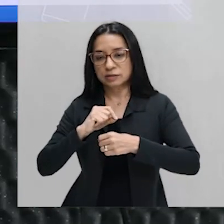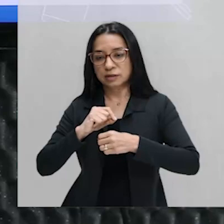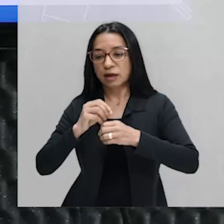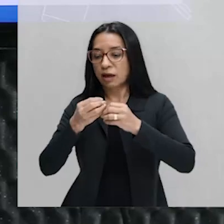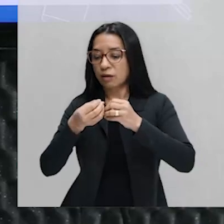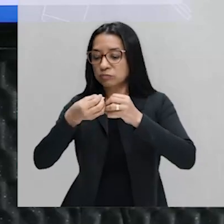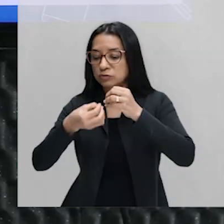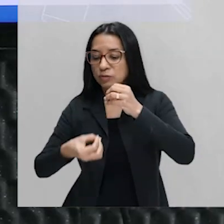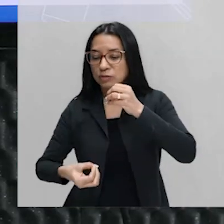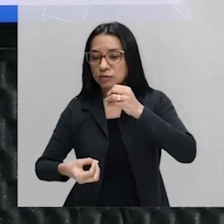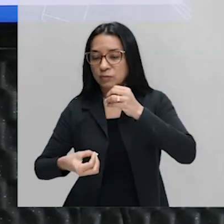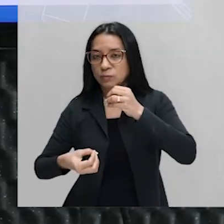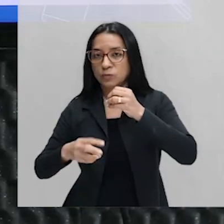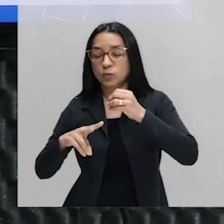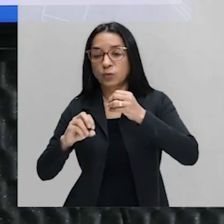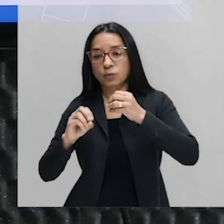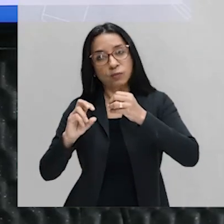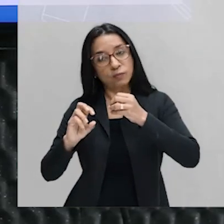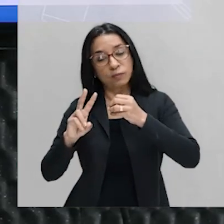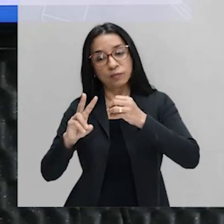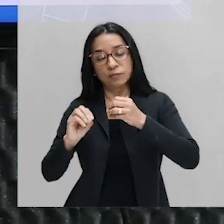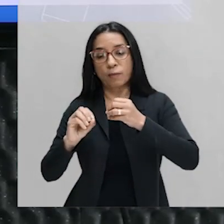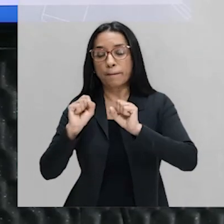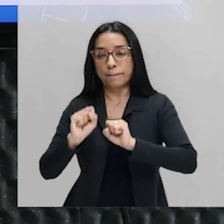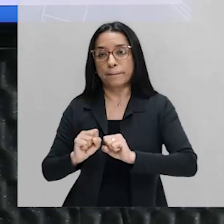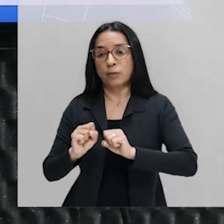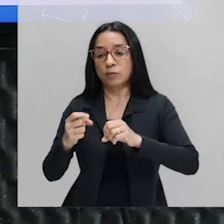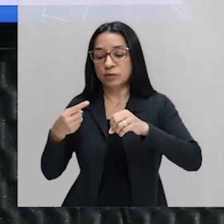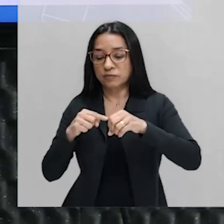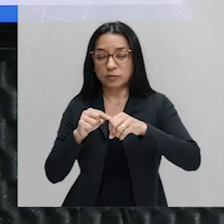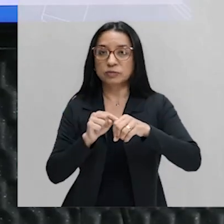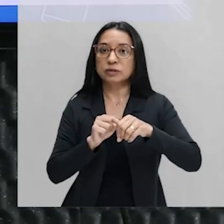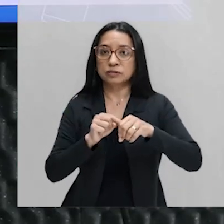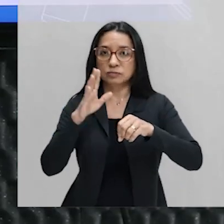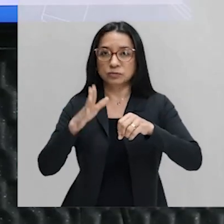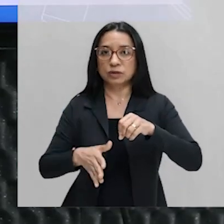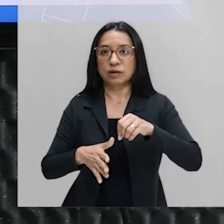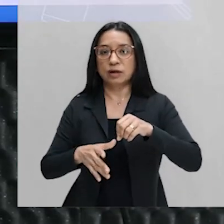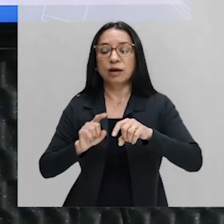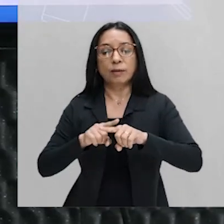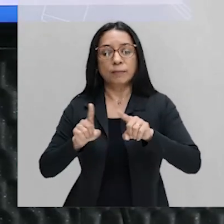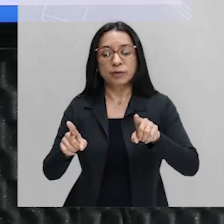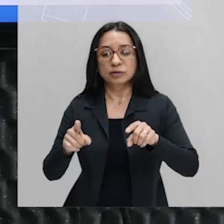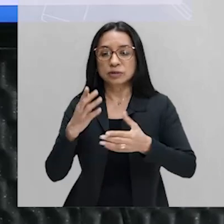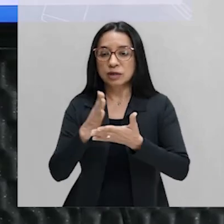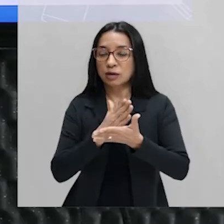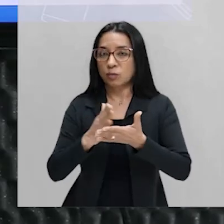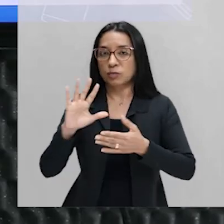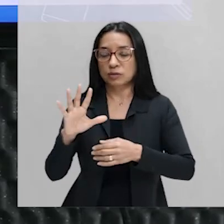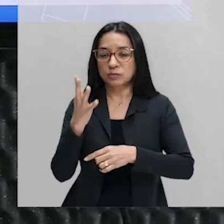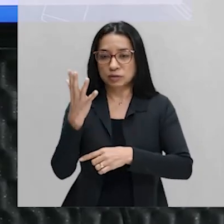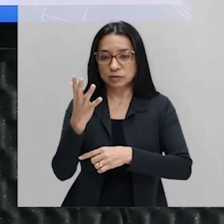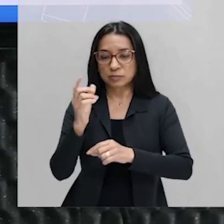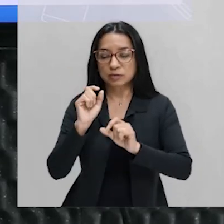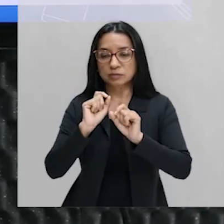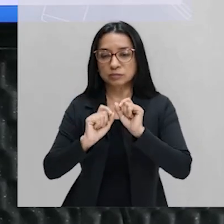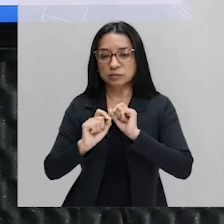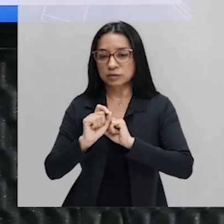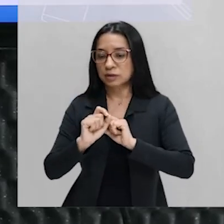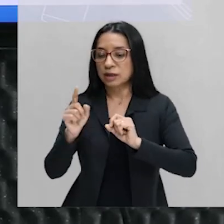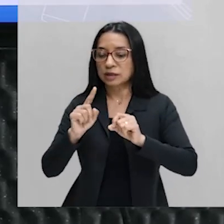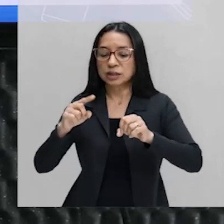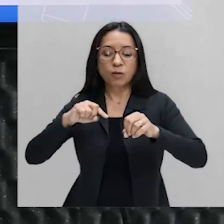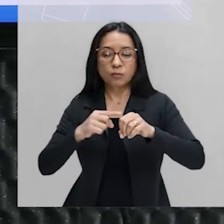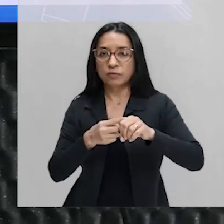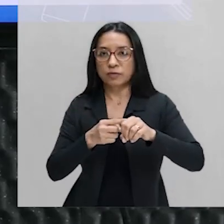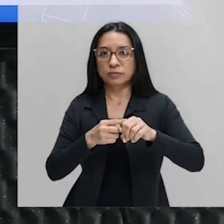já pode estar fecundado. Mas existem casos em que esse óvulo ele pode acontecer de não ser